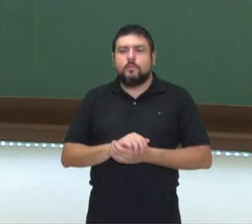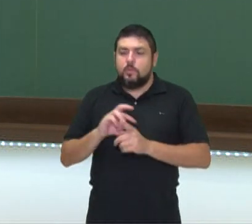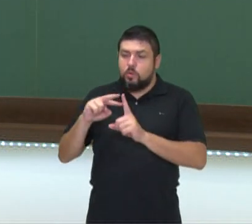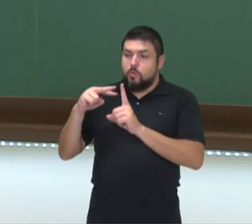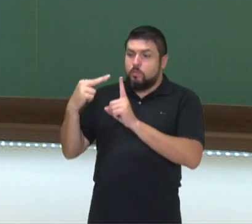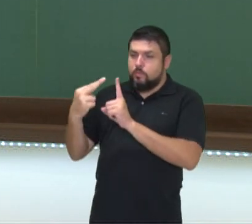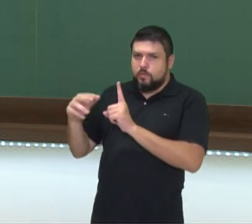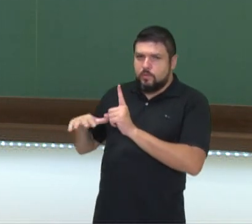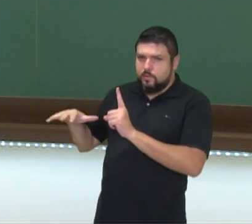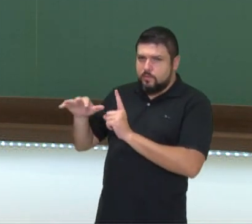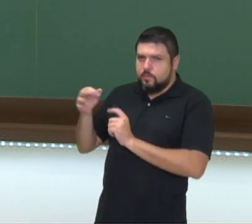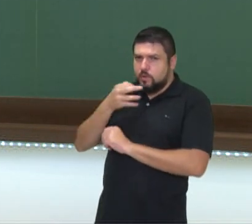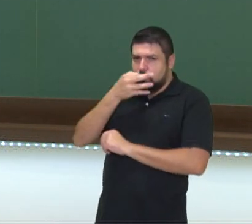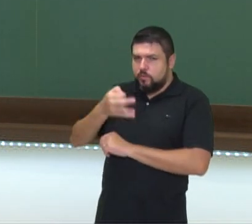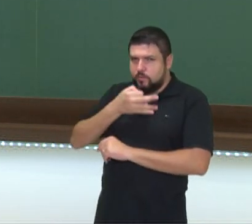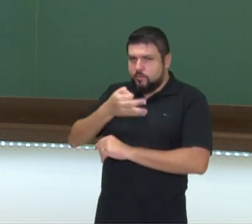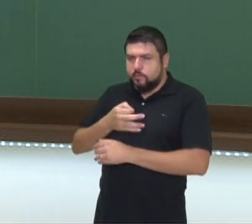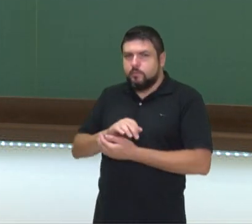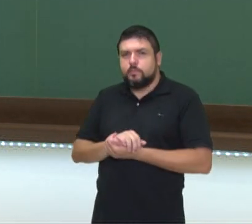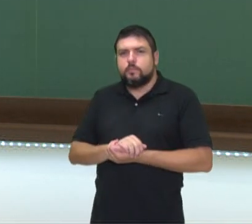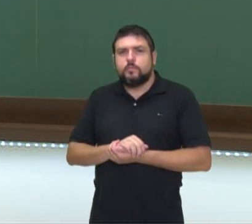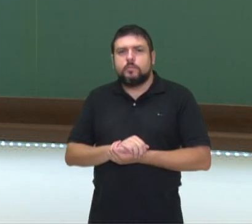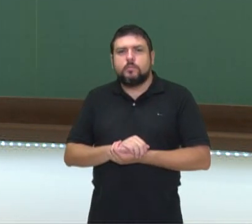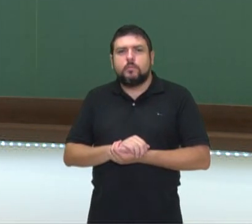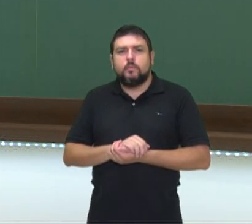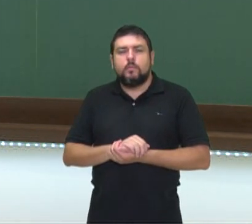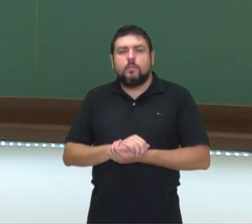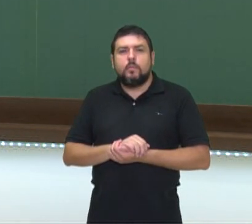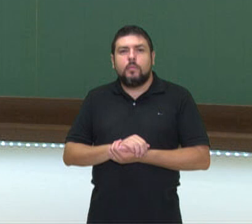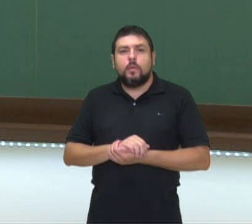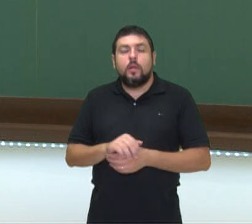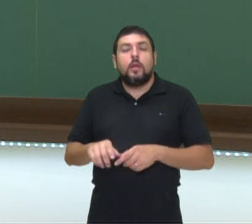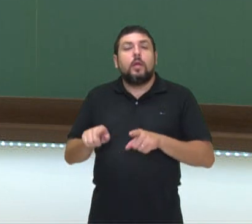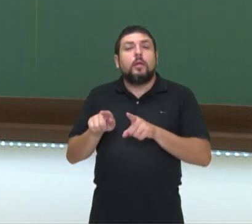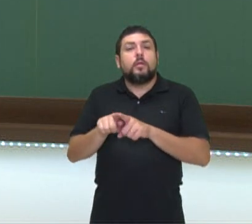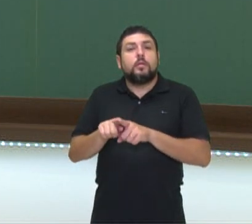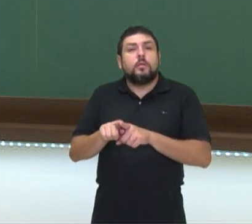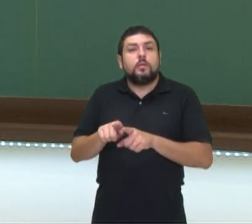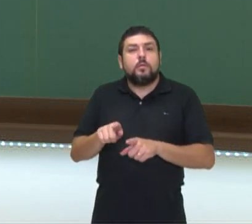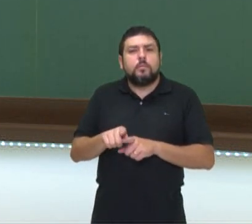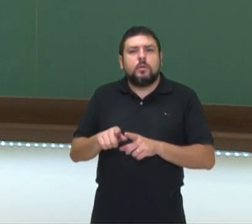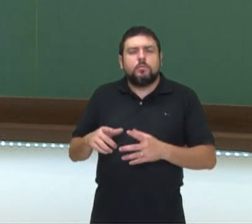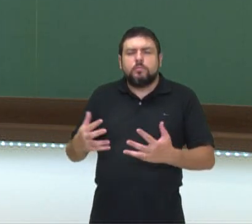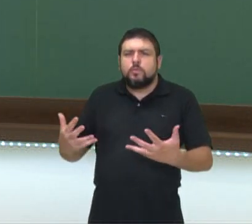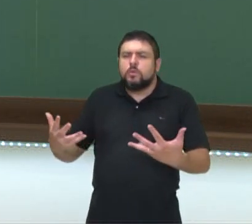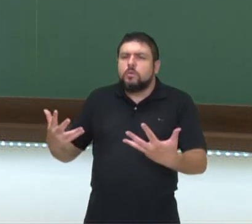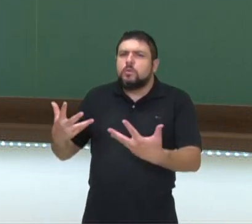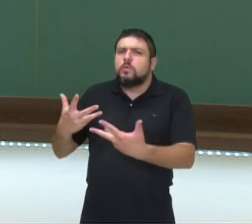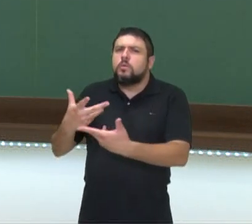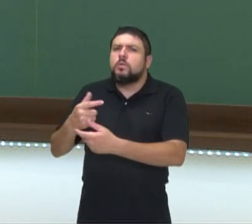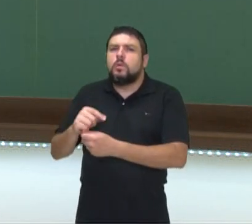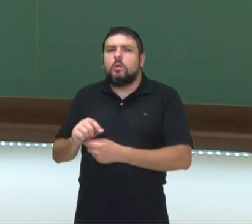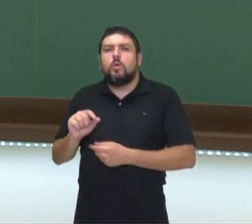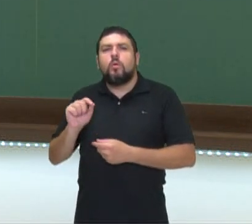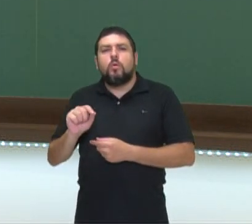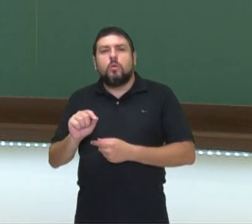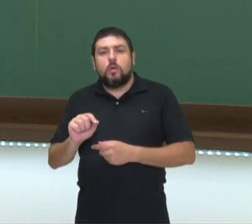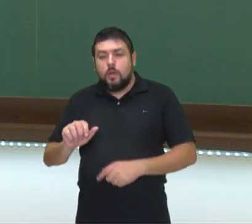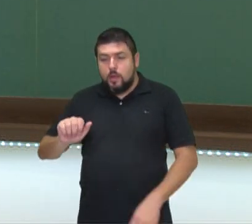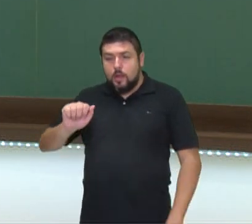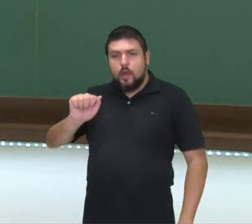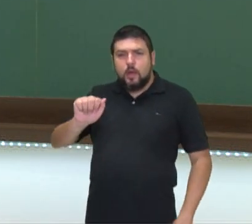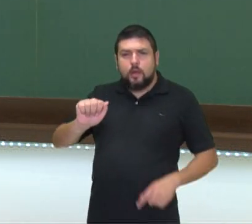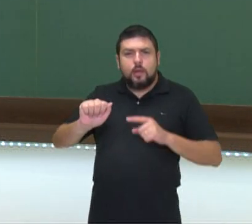E também, extraordinária é o pronome a, que nós temos aqui para evitar a repetição de tela novamente ou